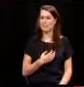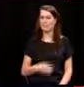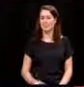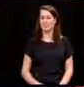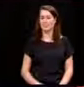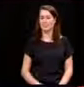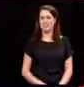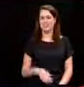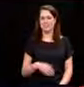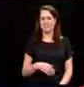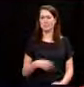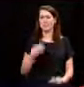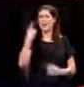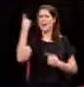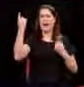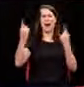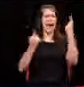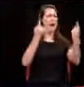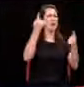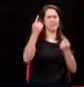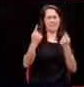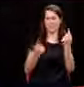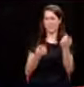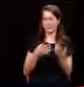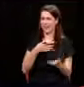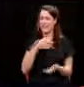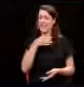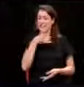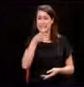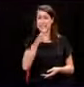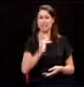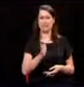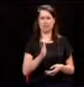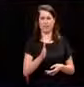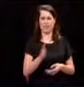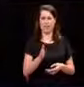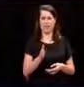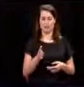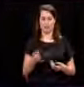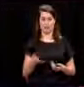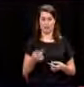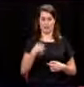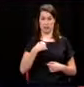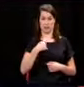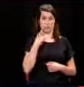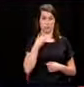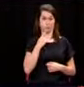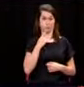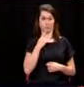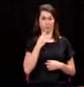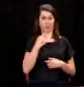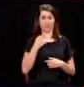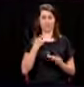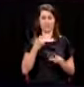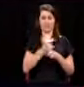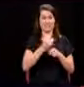pode significar? Alguém que já vos tenha dado a informação do que significa para ele mesmo ou para ela mesma este